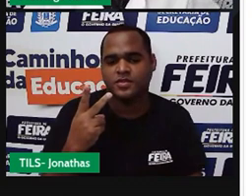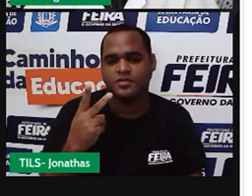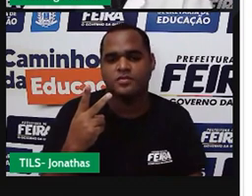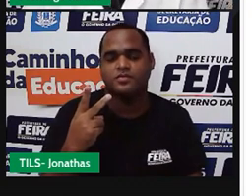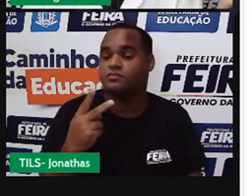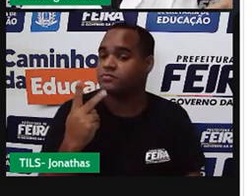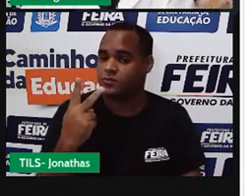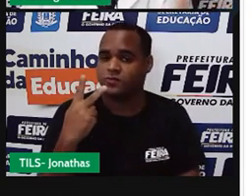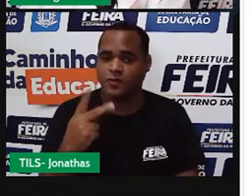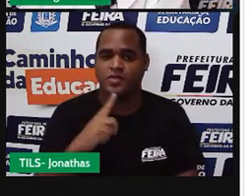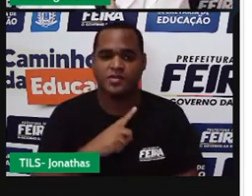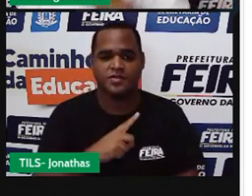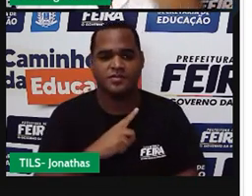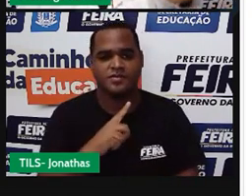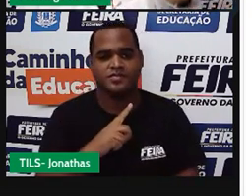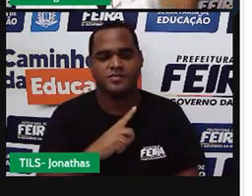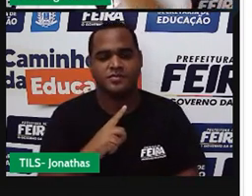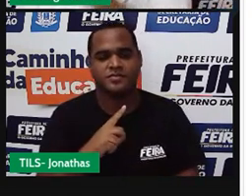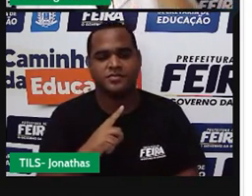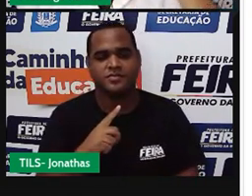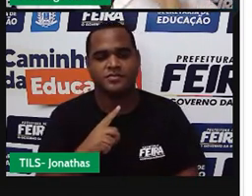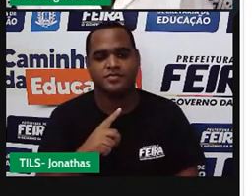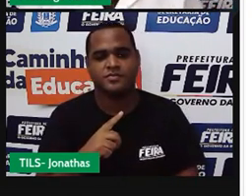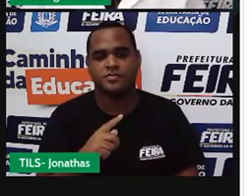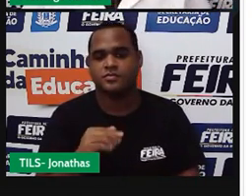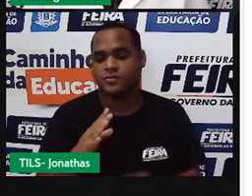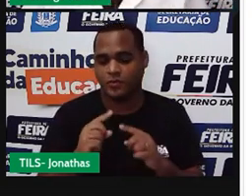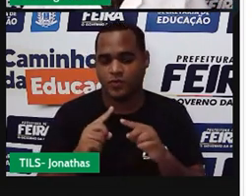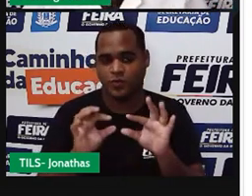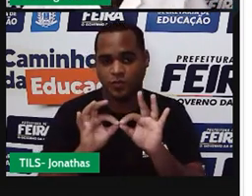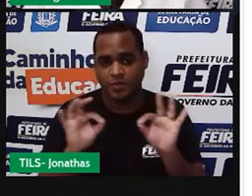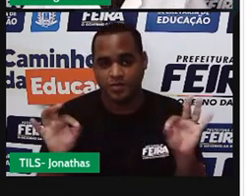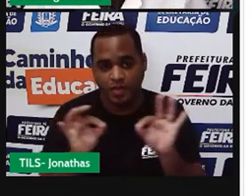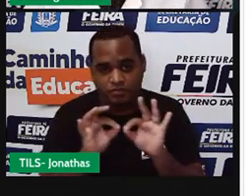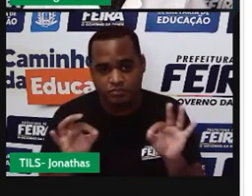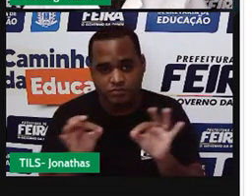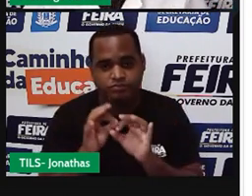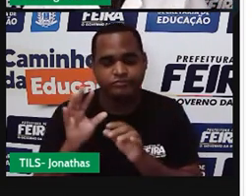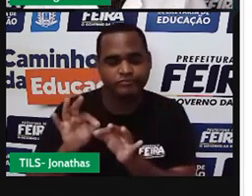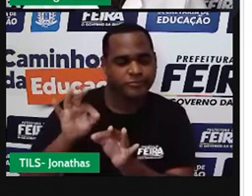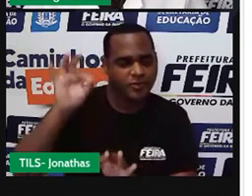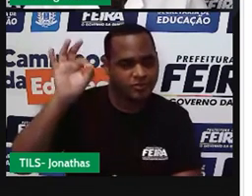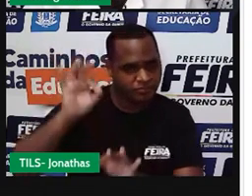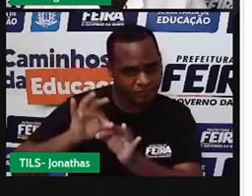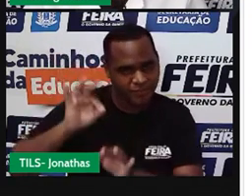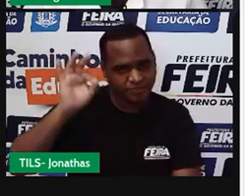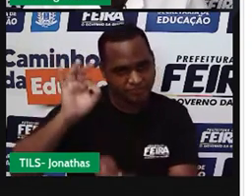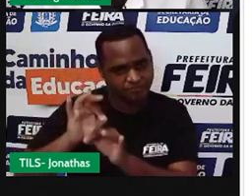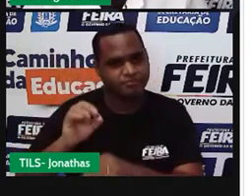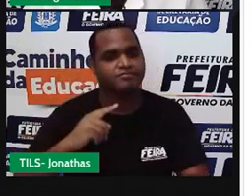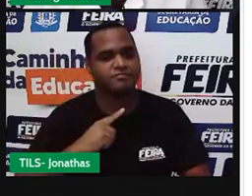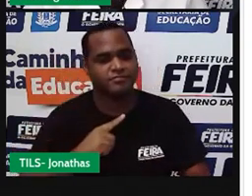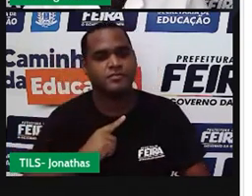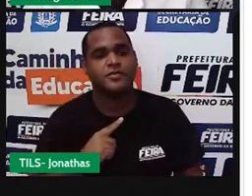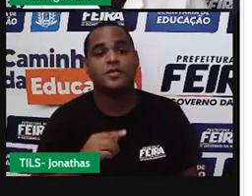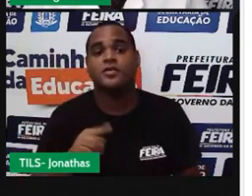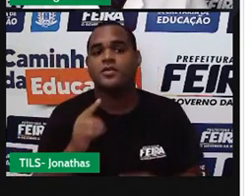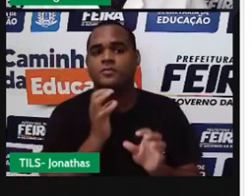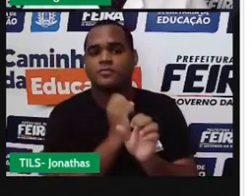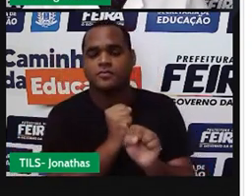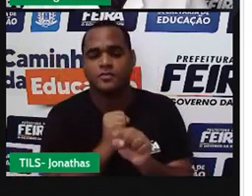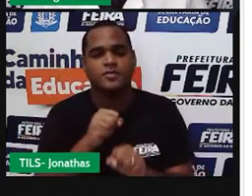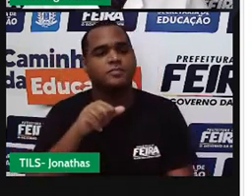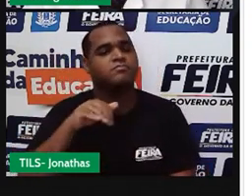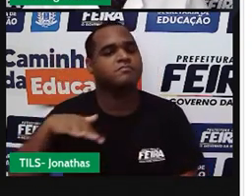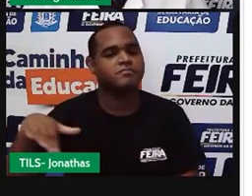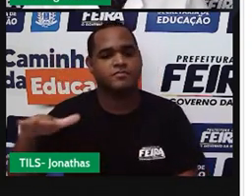duas dimensões comprimento altura certo então calculamos aí a área